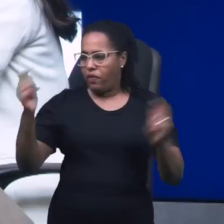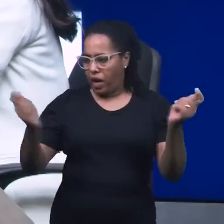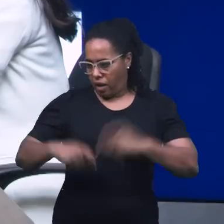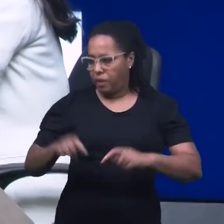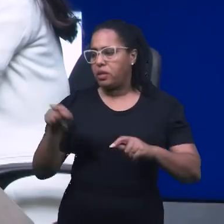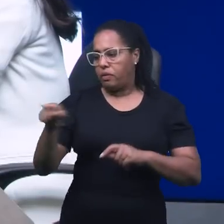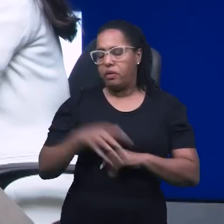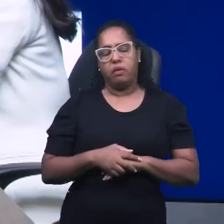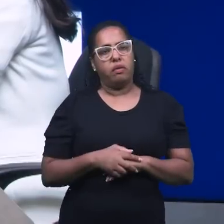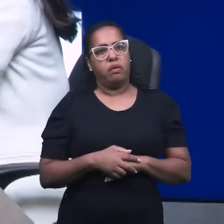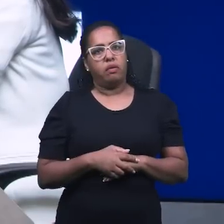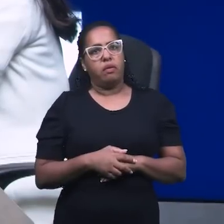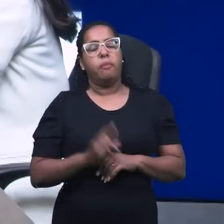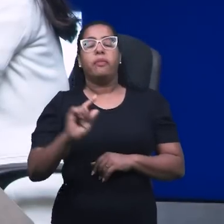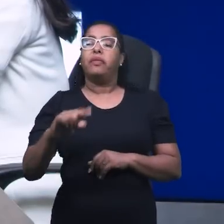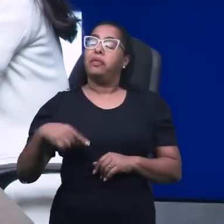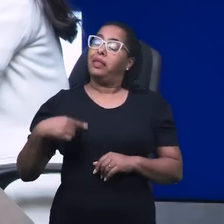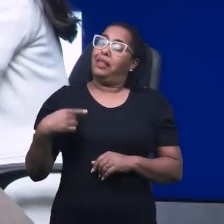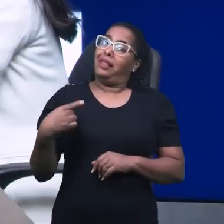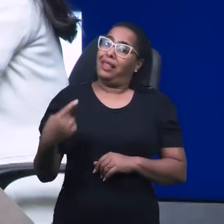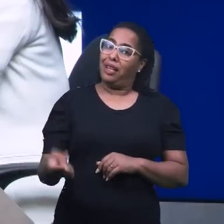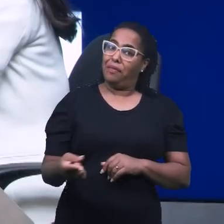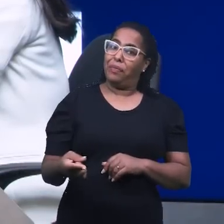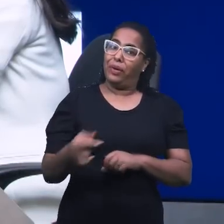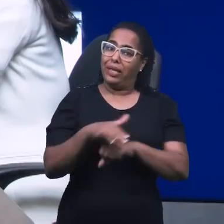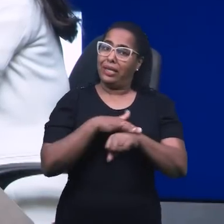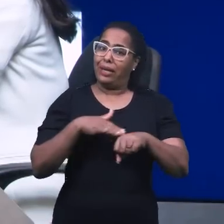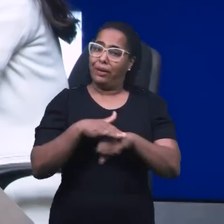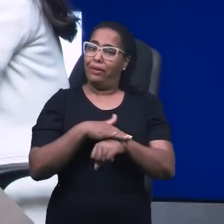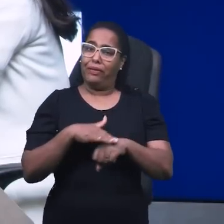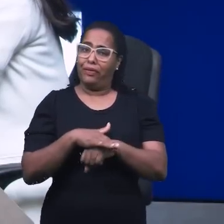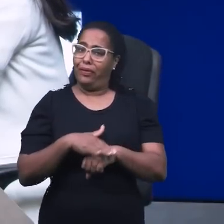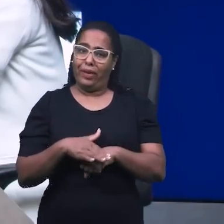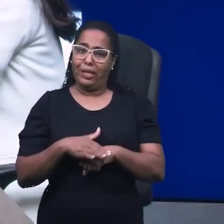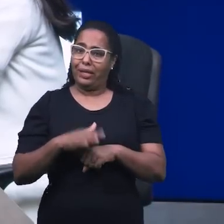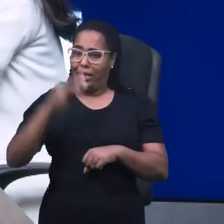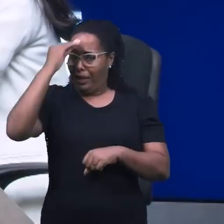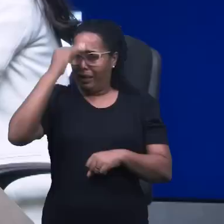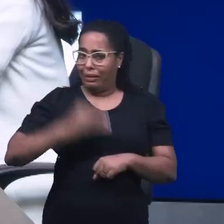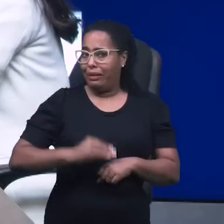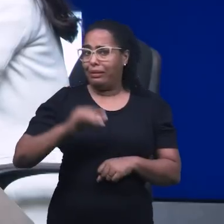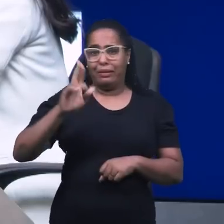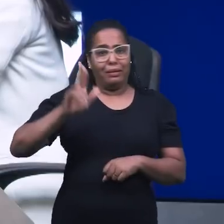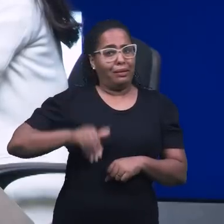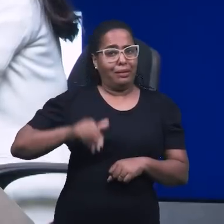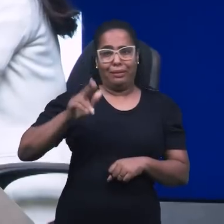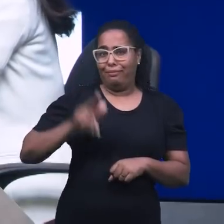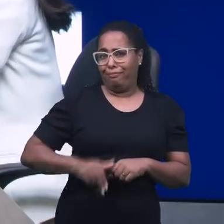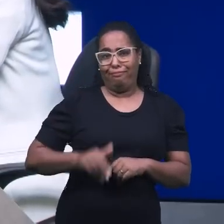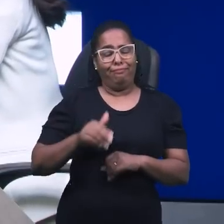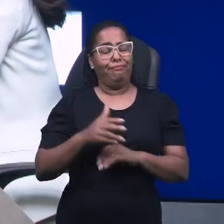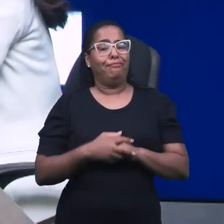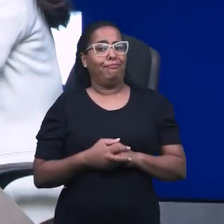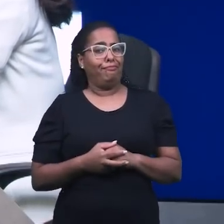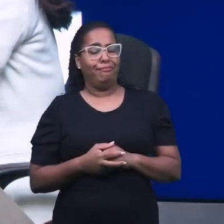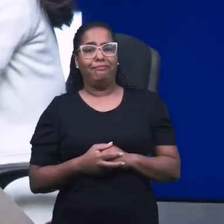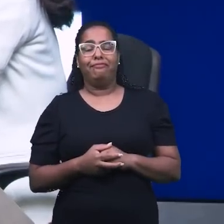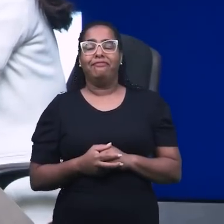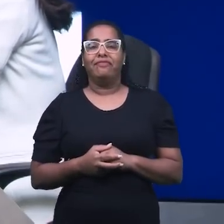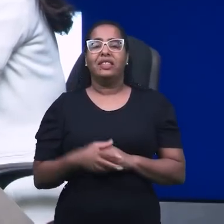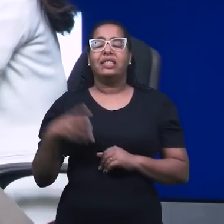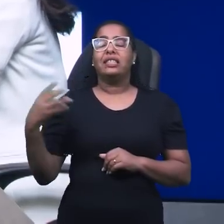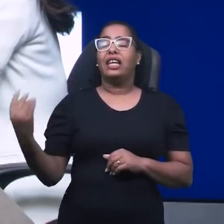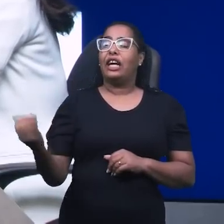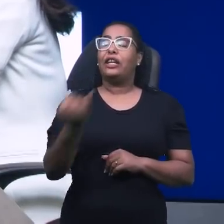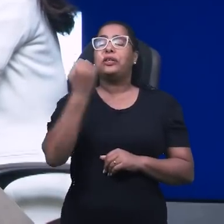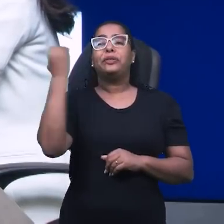Senhor vai te capacitar. E aí, depois daquela palavra, não tinha nem como voltar atrás, Como né? é importante, né? A